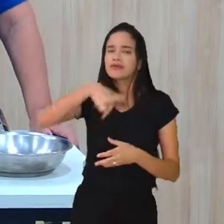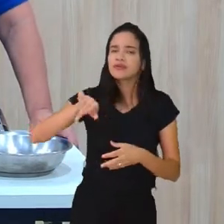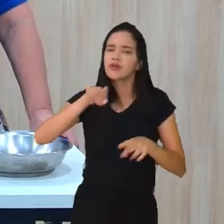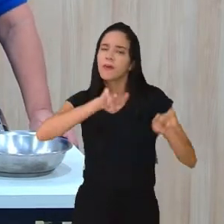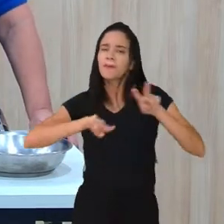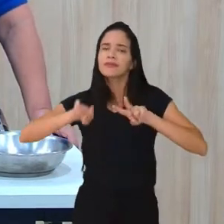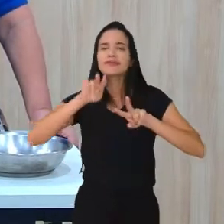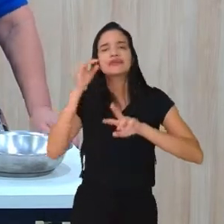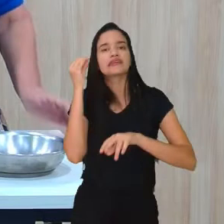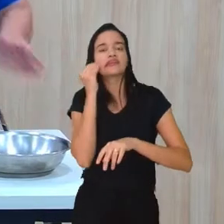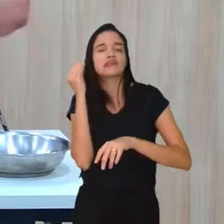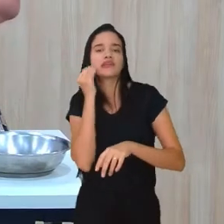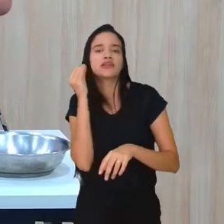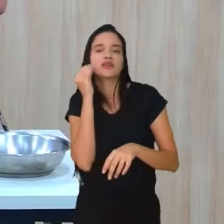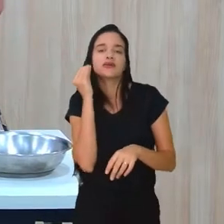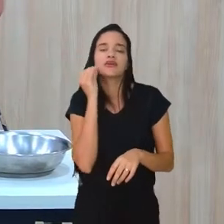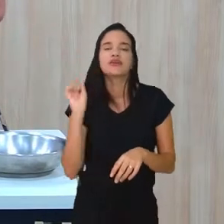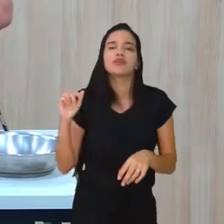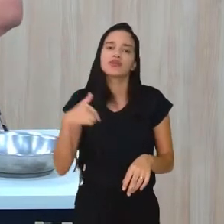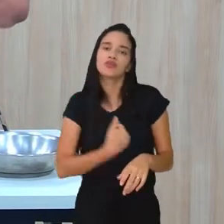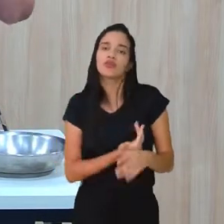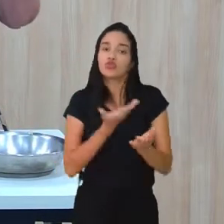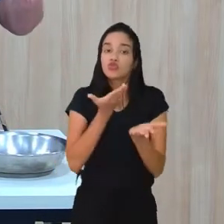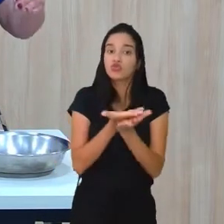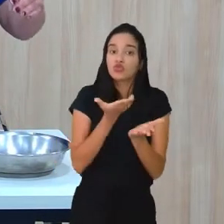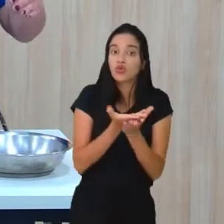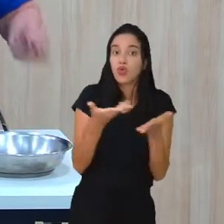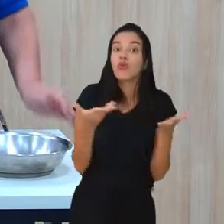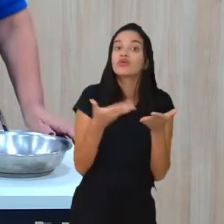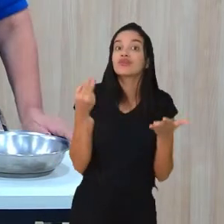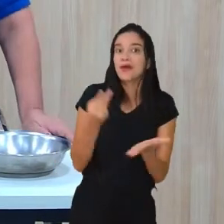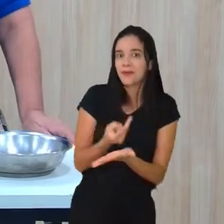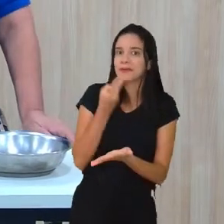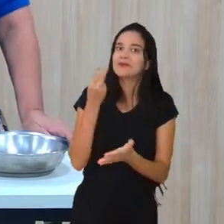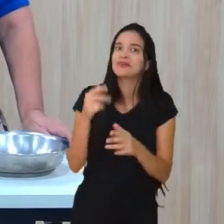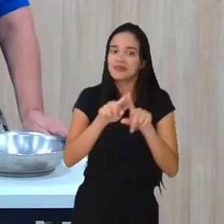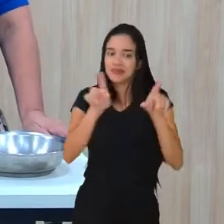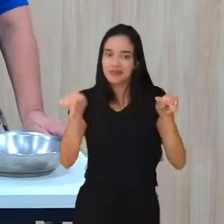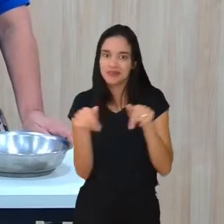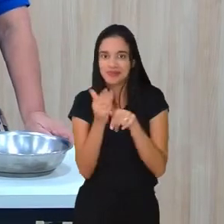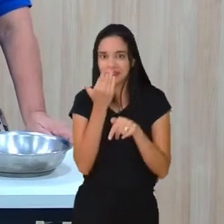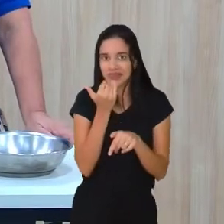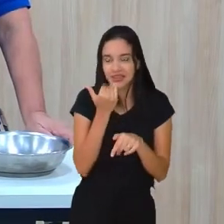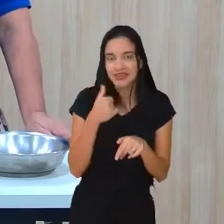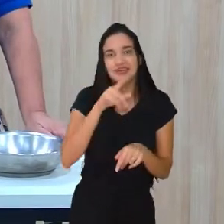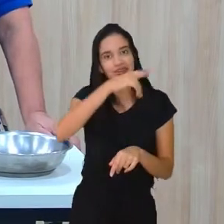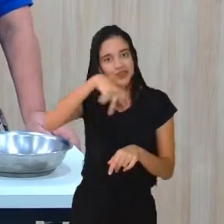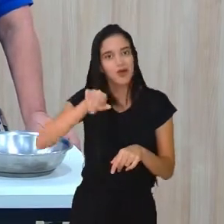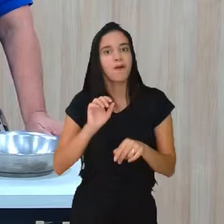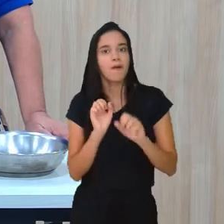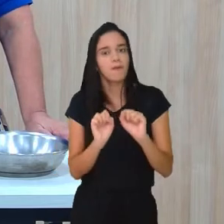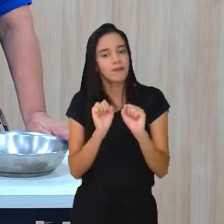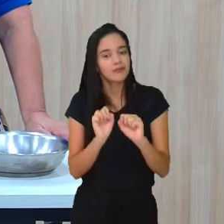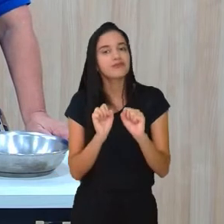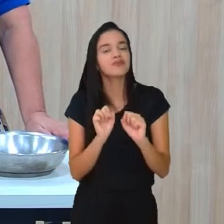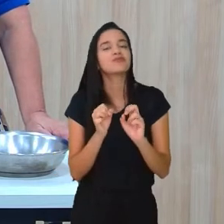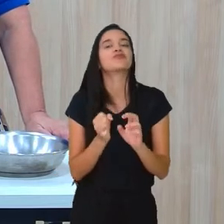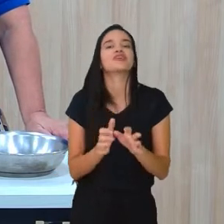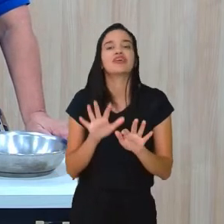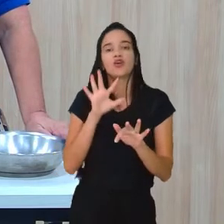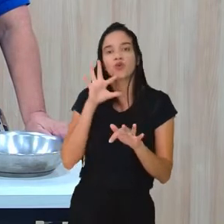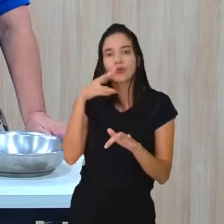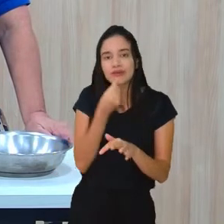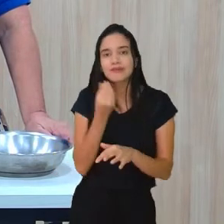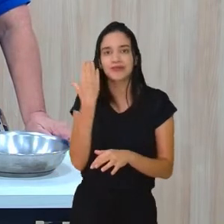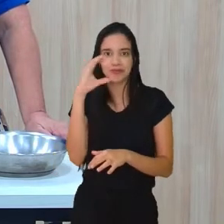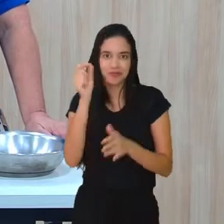e tentem confirmar que o que a gente estudou está acontecendo aí na cozinha de vocês e vocês vão poder aplicar o conhecimento